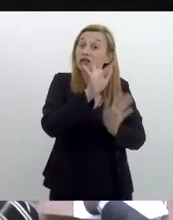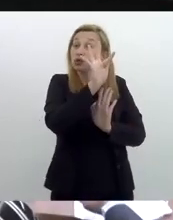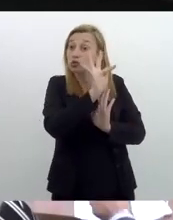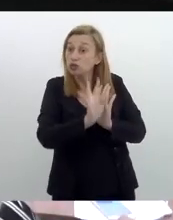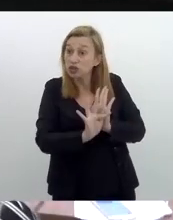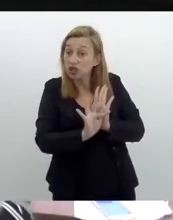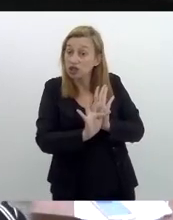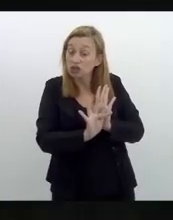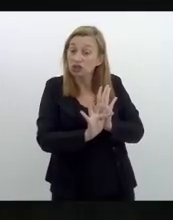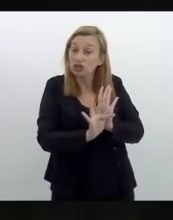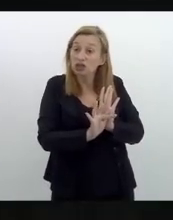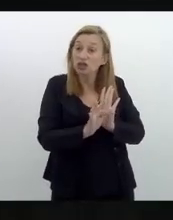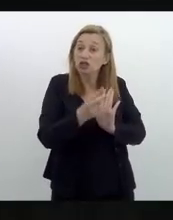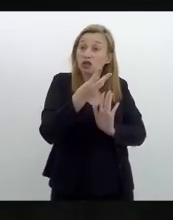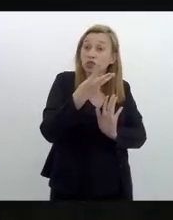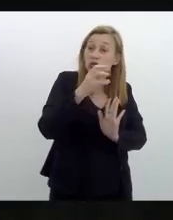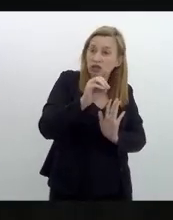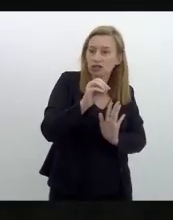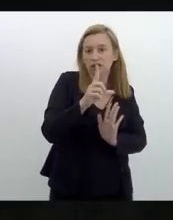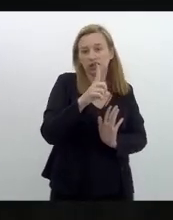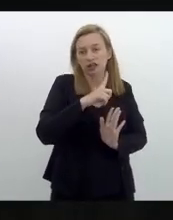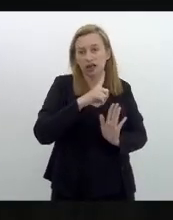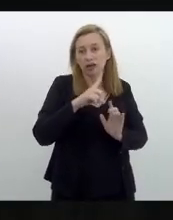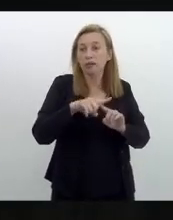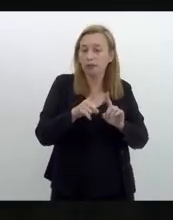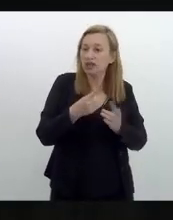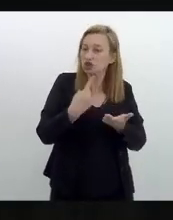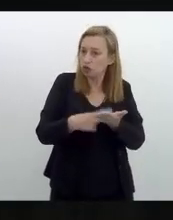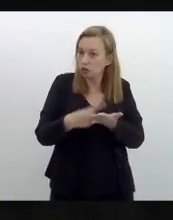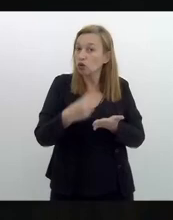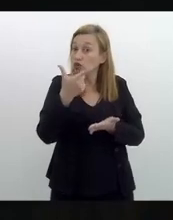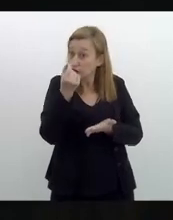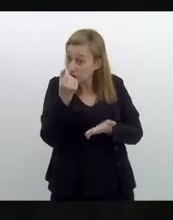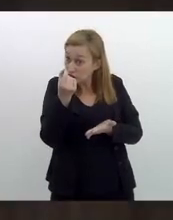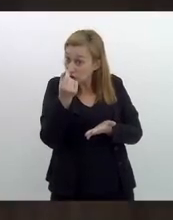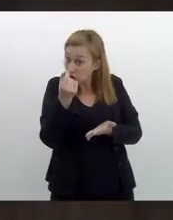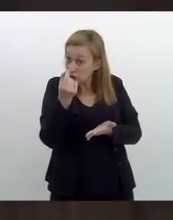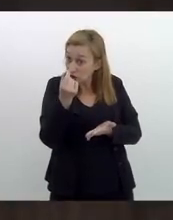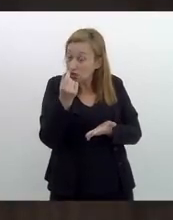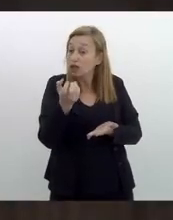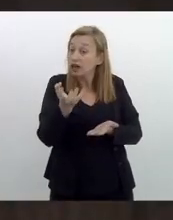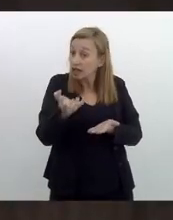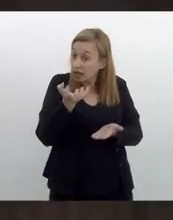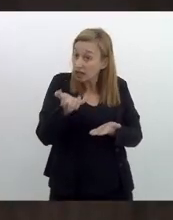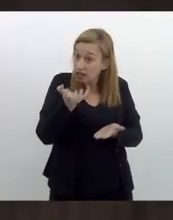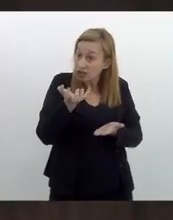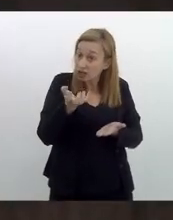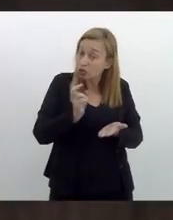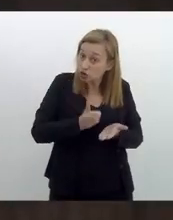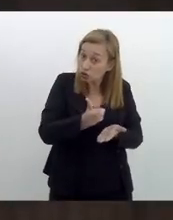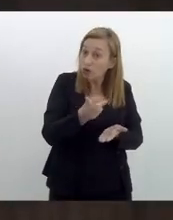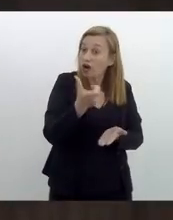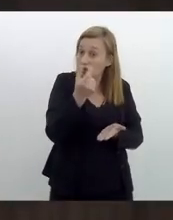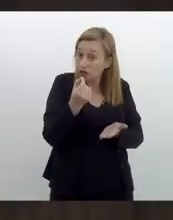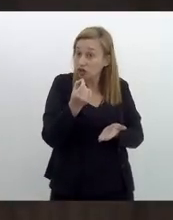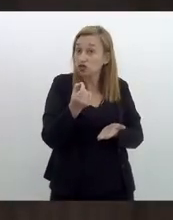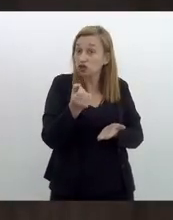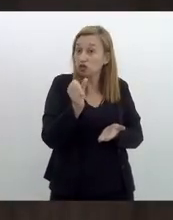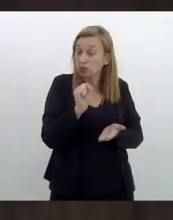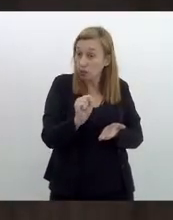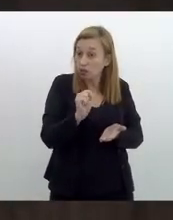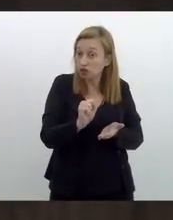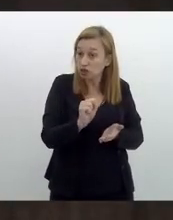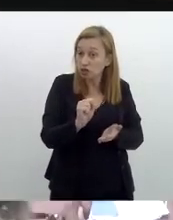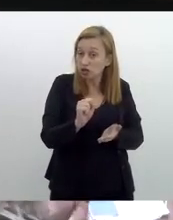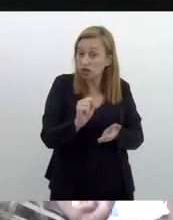vem com 30 eu sei mas a gente acordou 20 e nós estamos querendo manter o 20 a gente pode destacar os 20